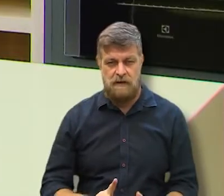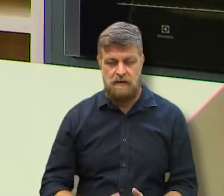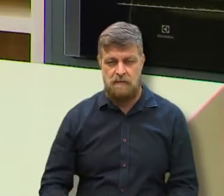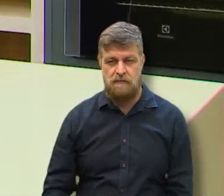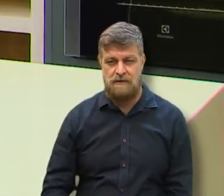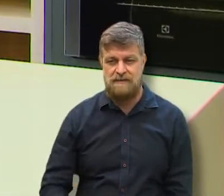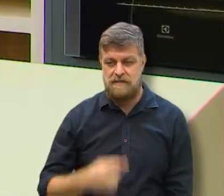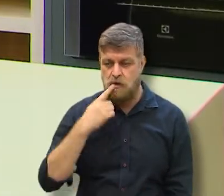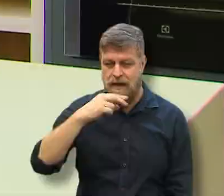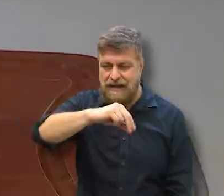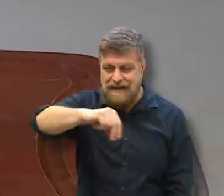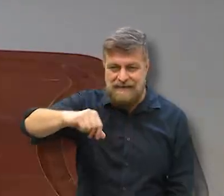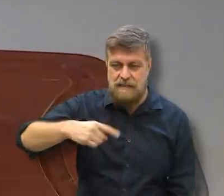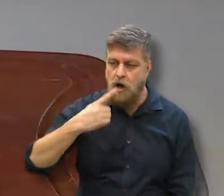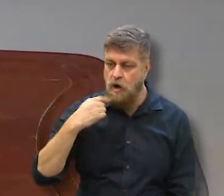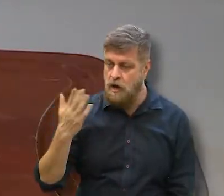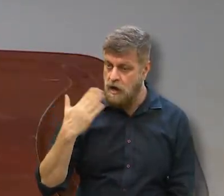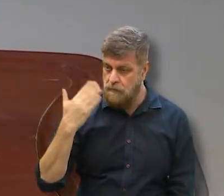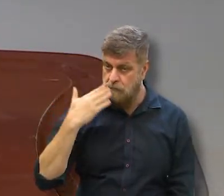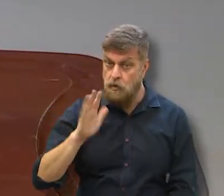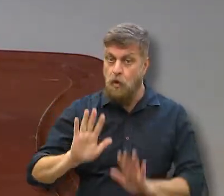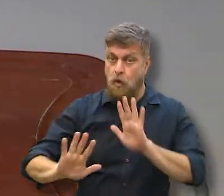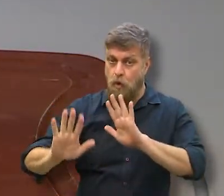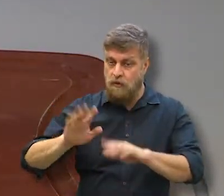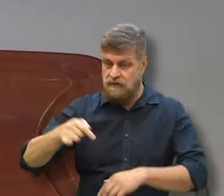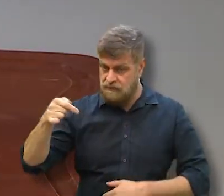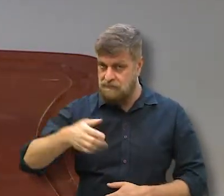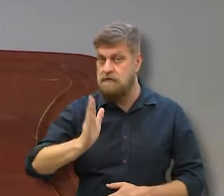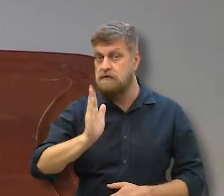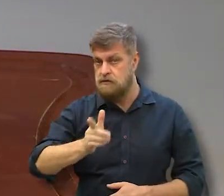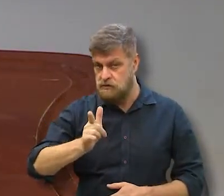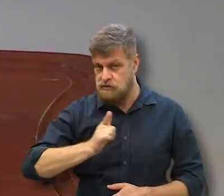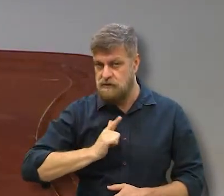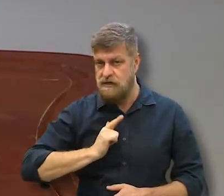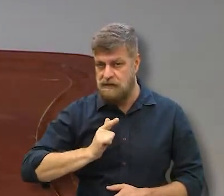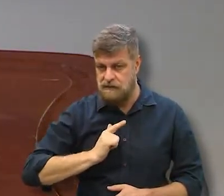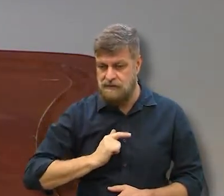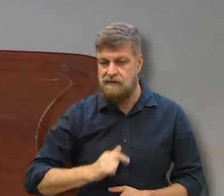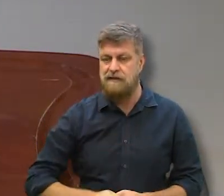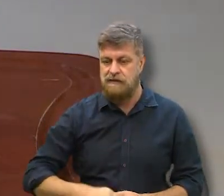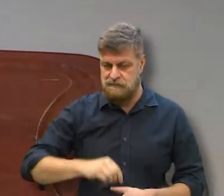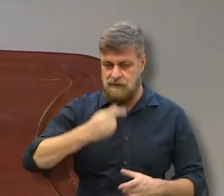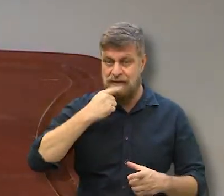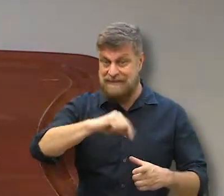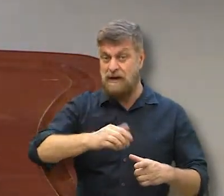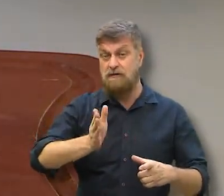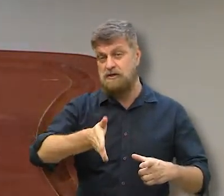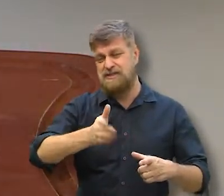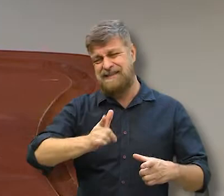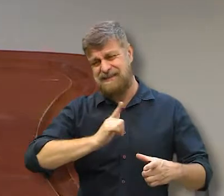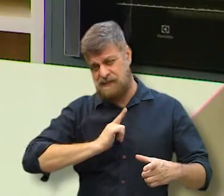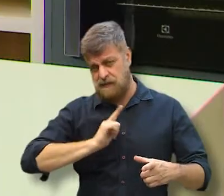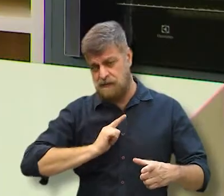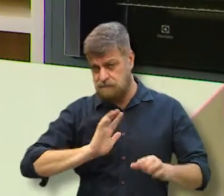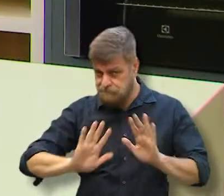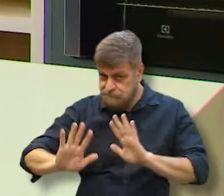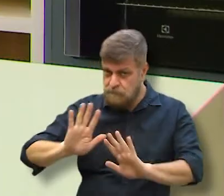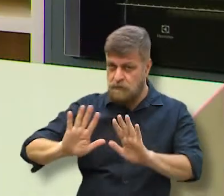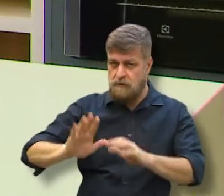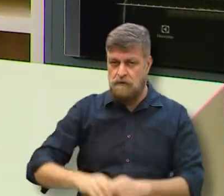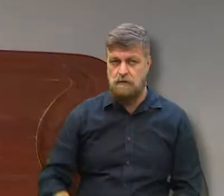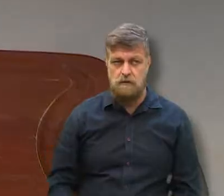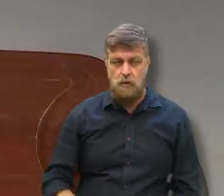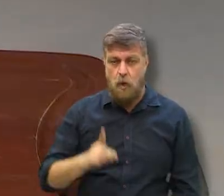e tempere com sal e pimenta. Mas cuidado, pois já tem sal na alcaparras e no parmesão. Por